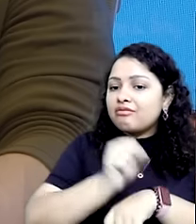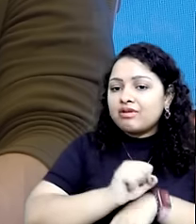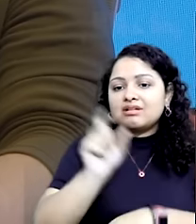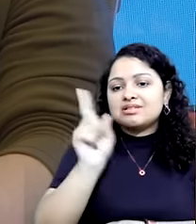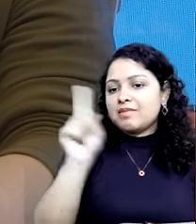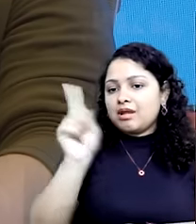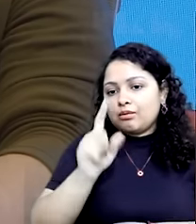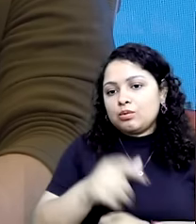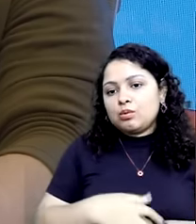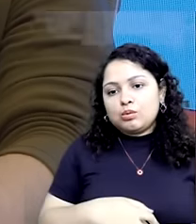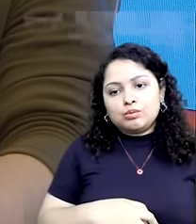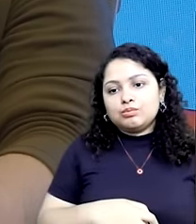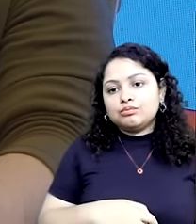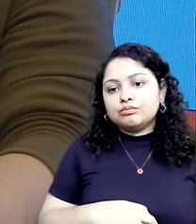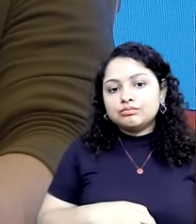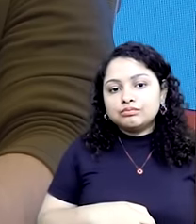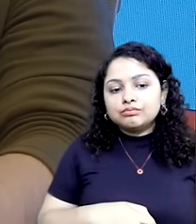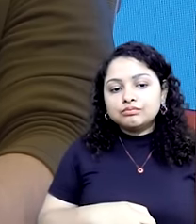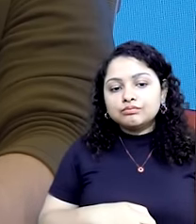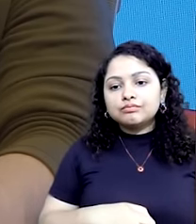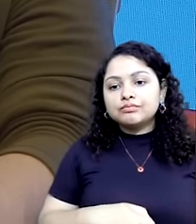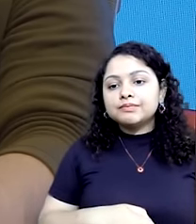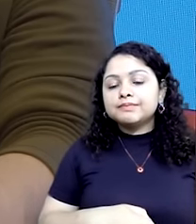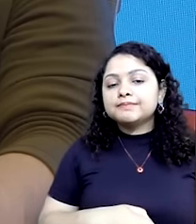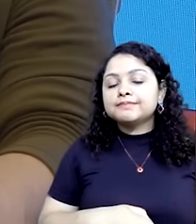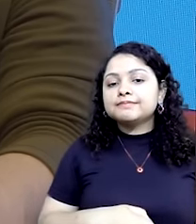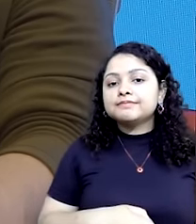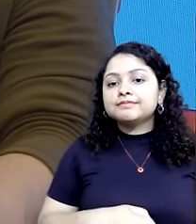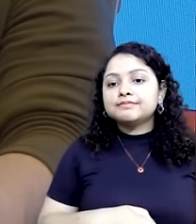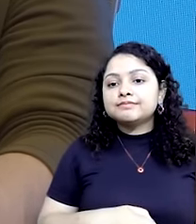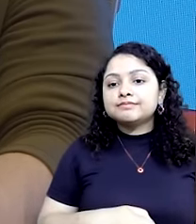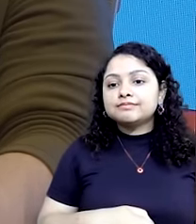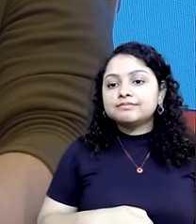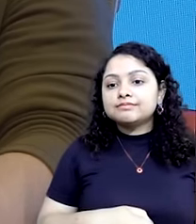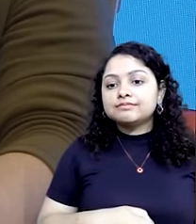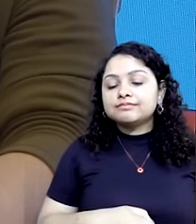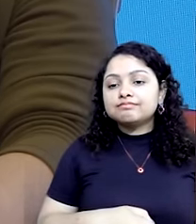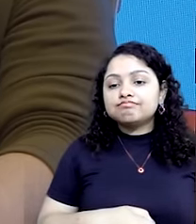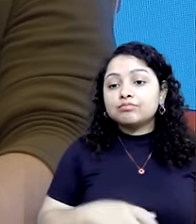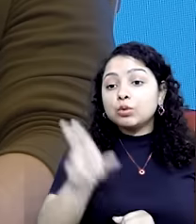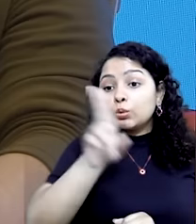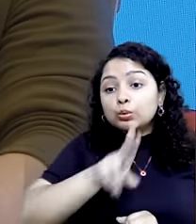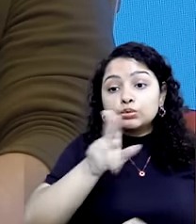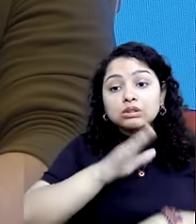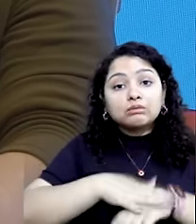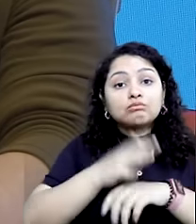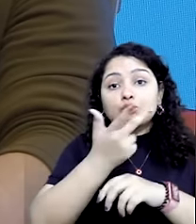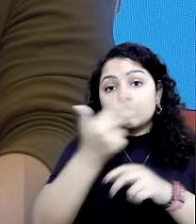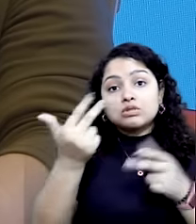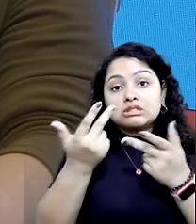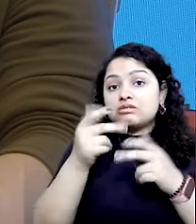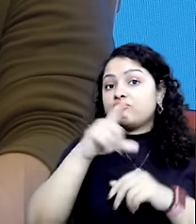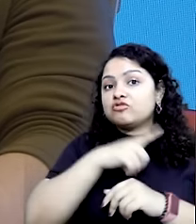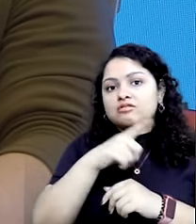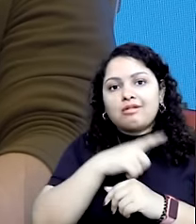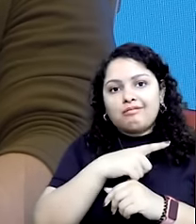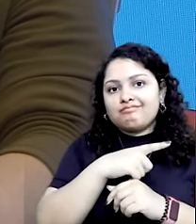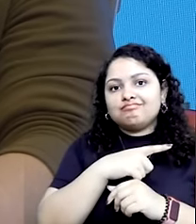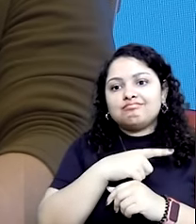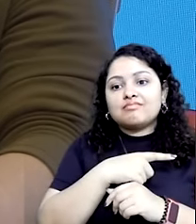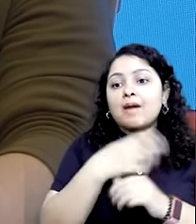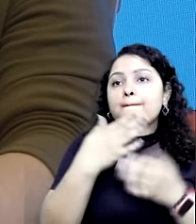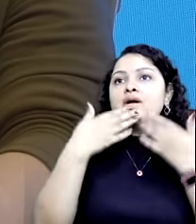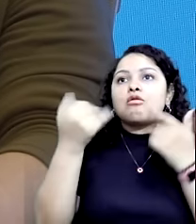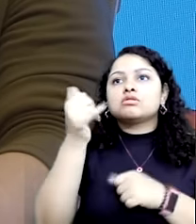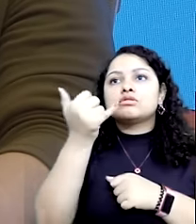eh use o que você tem então não vamos esperar ter o melhor celular não vamos esperar ter todos os usar petrechos US o que você tem hoje que